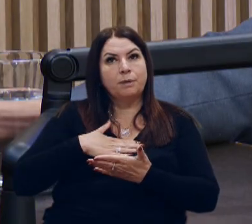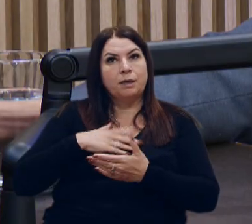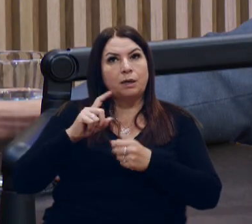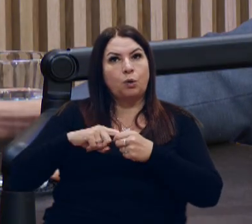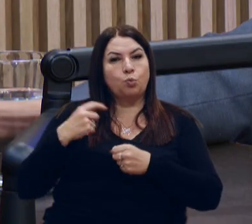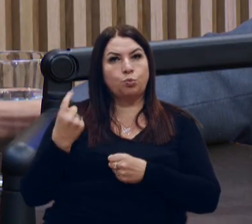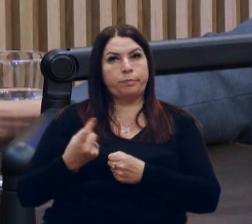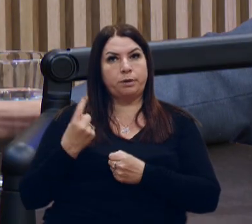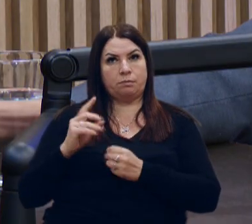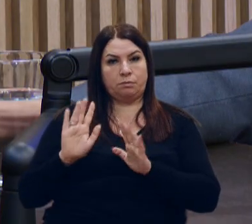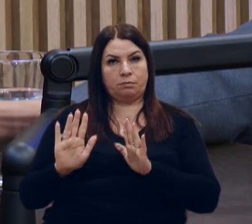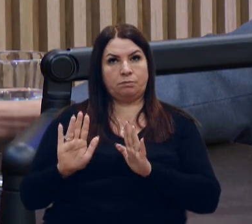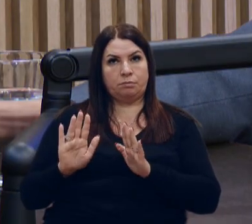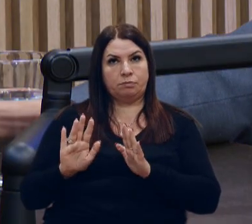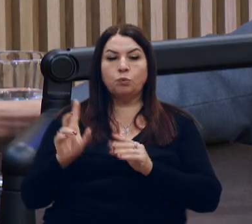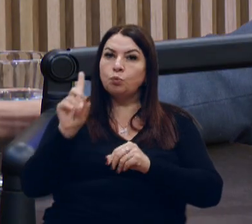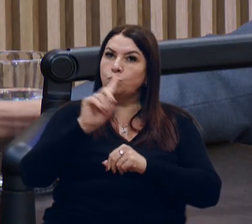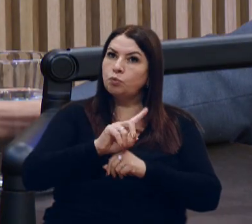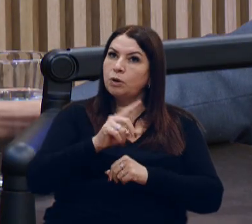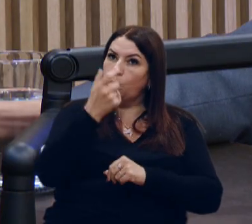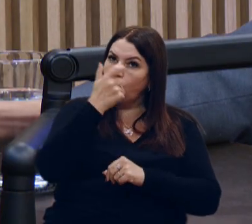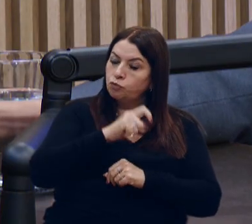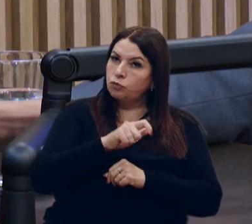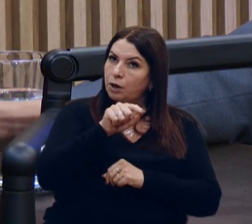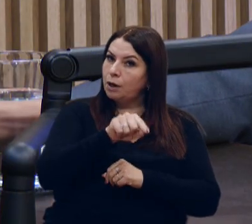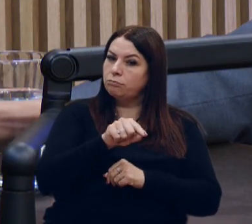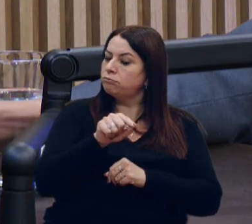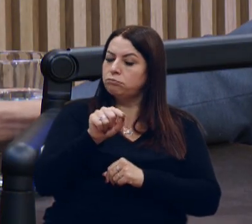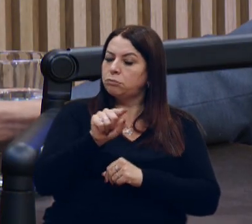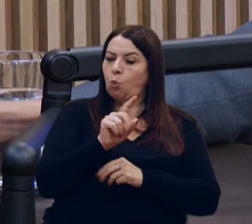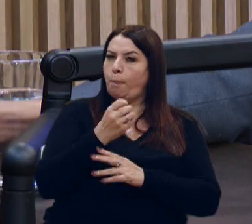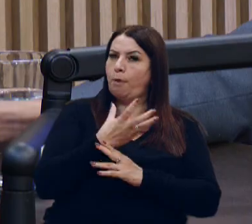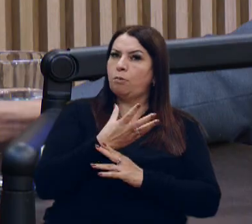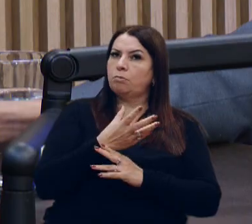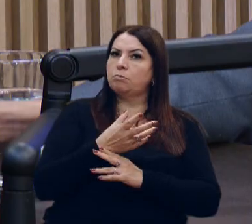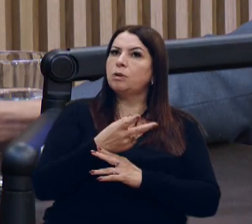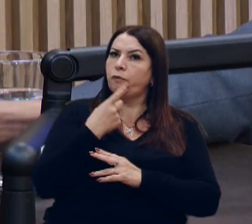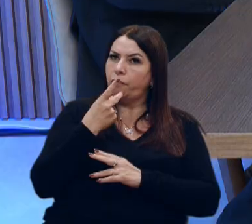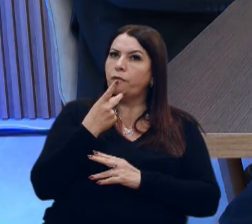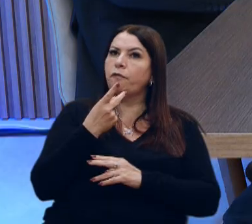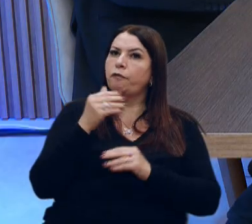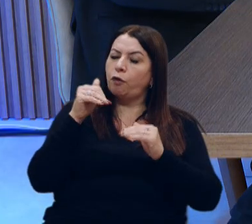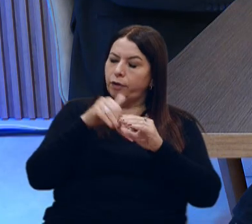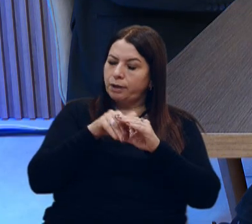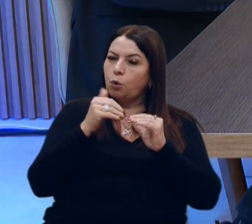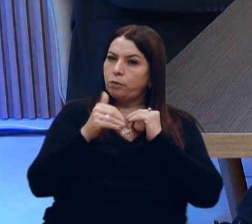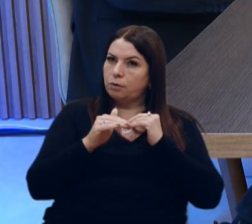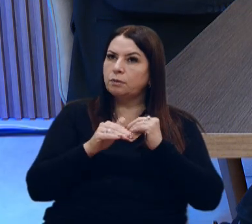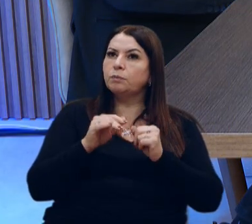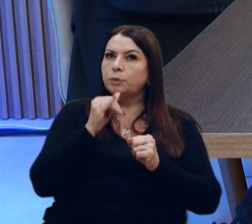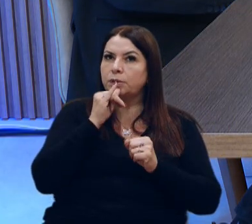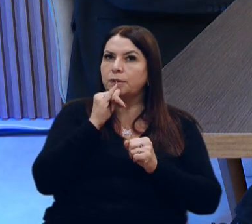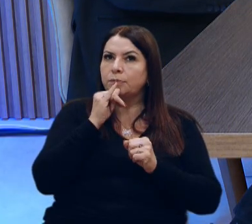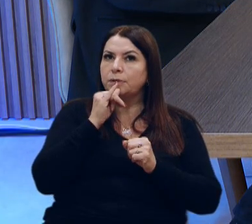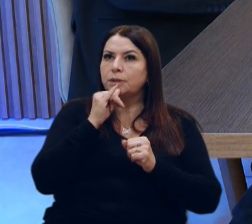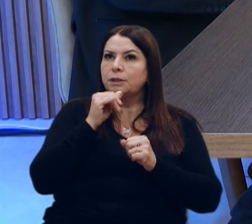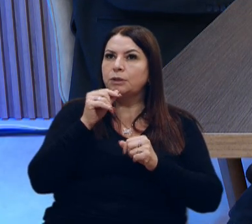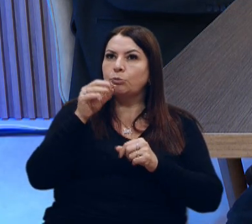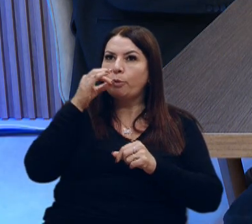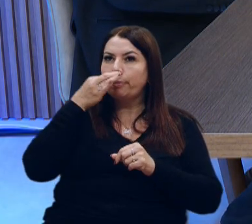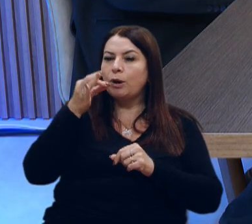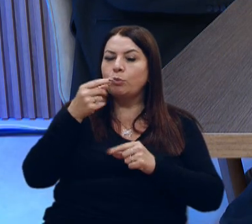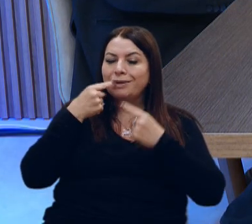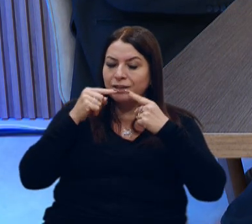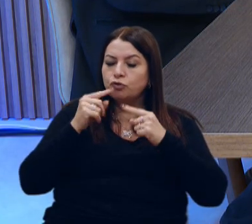autonomia. Ou seja, o dia que eu achar que aquilo não é bom, eu votarei contrário. O senhor fala um posicionamento crítico, digamos